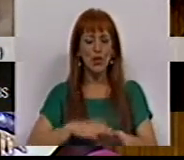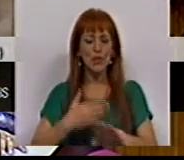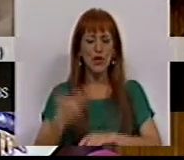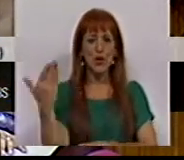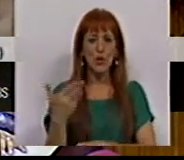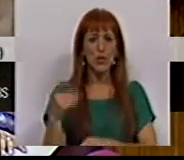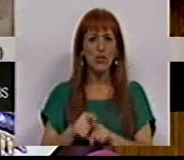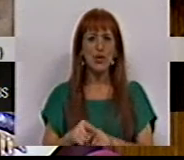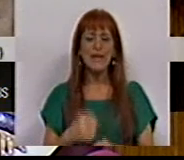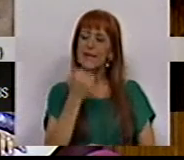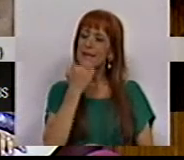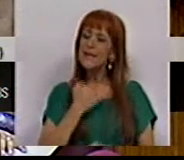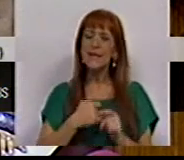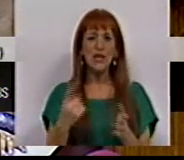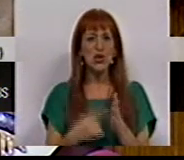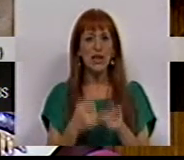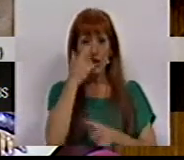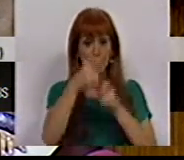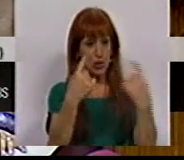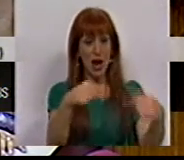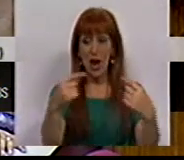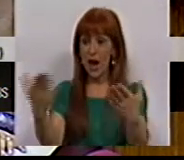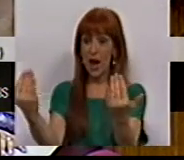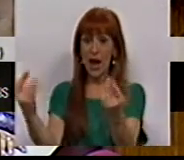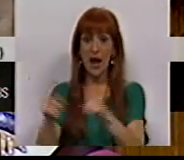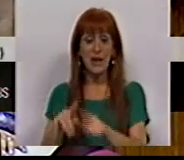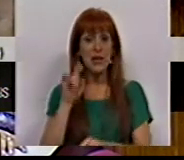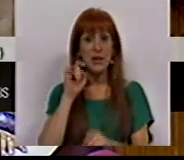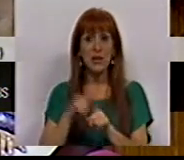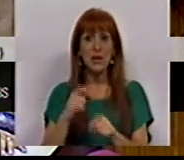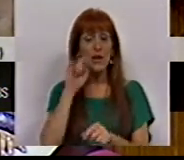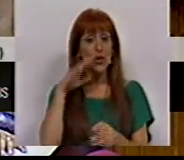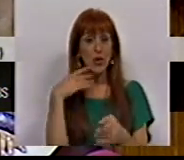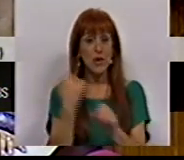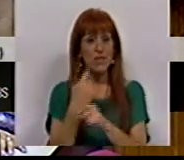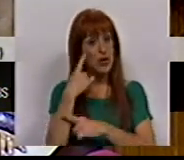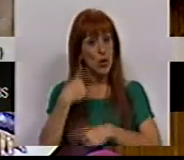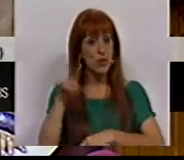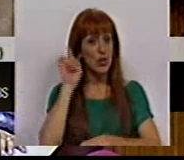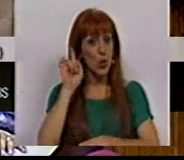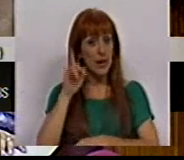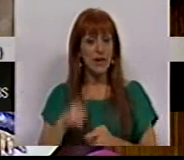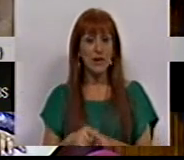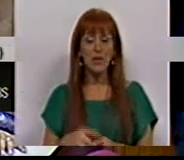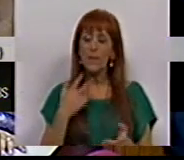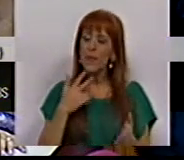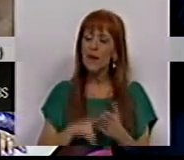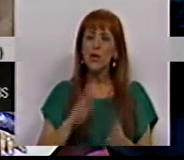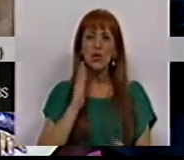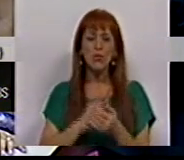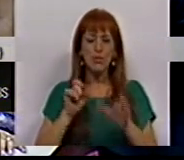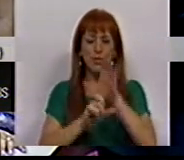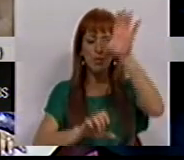dos direitos e da satisfação das necessidades das populações, assegurando serviços públicos de qualidade. Um verdadeiro processo